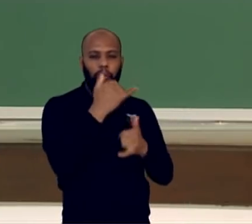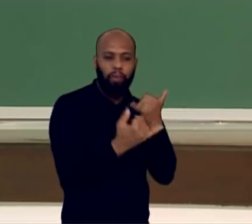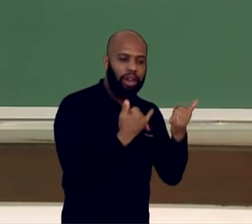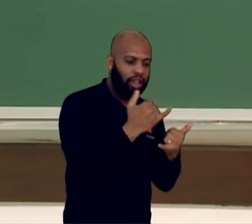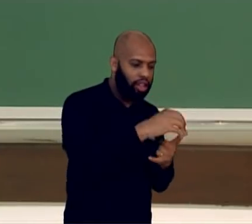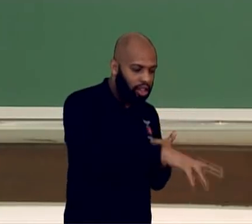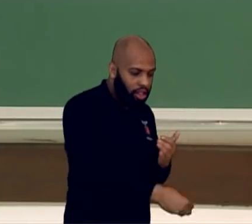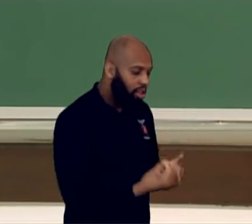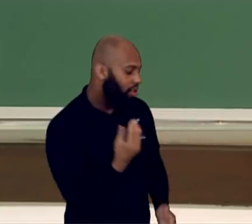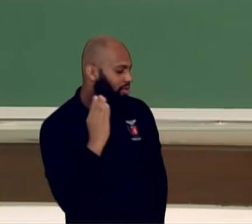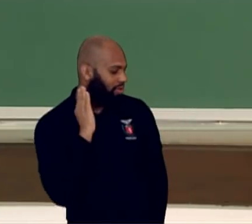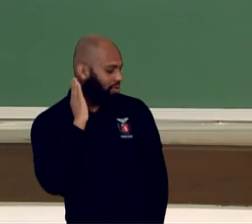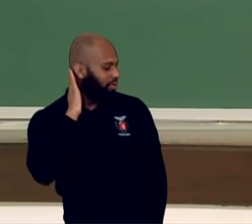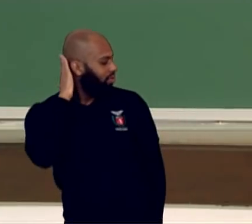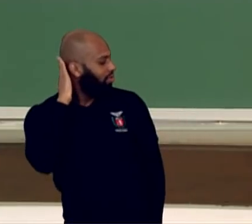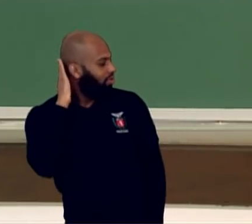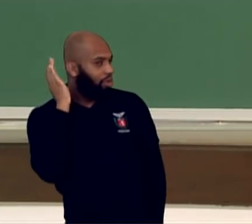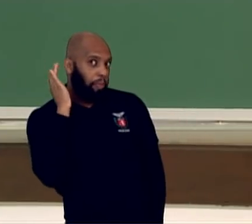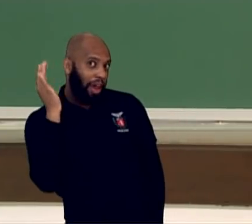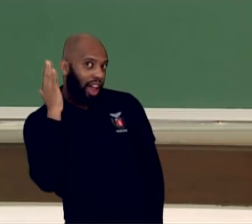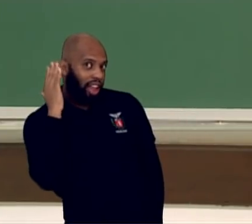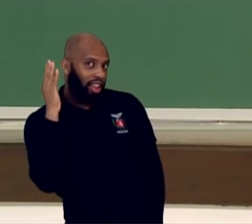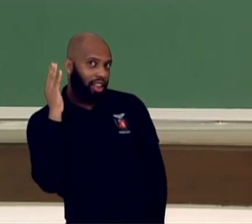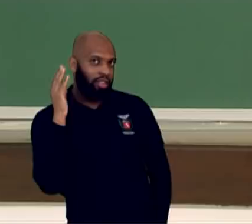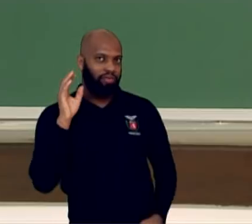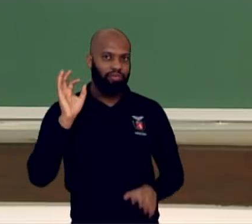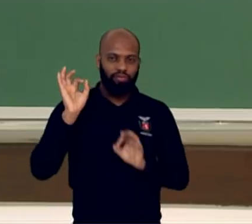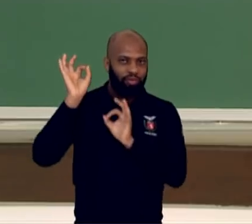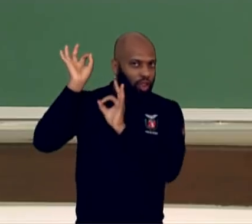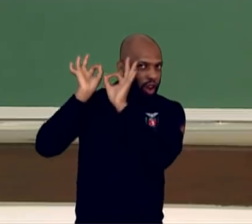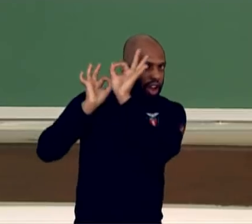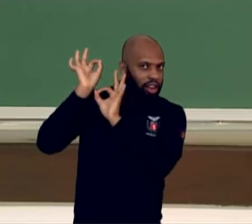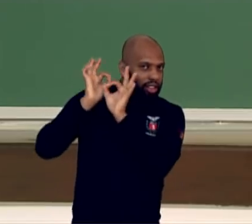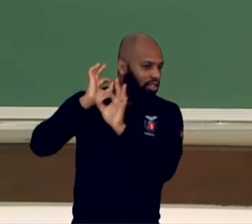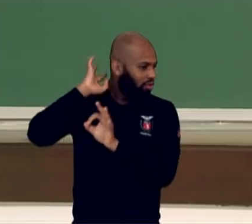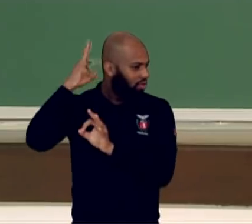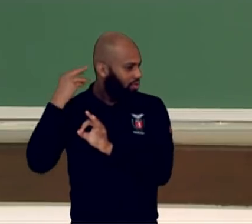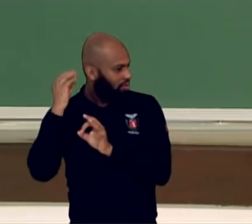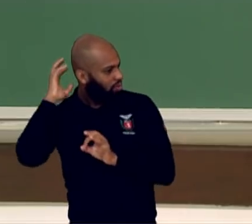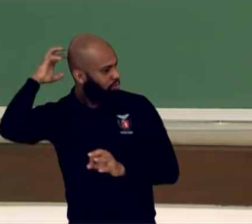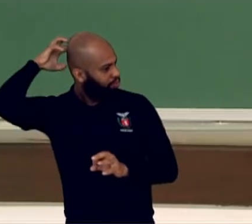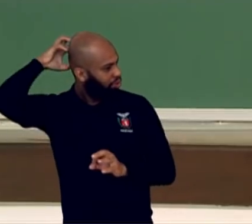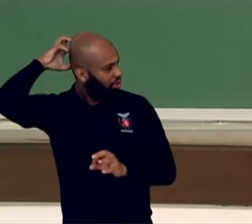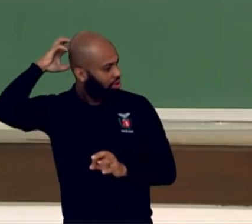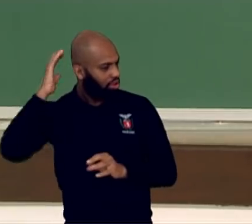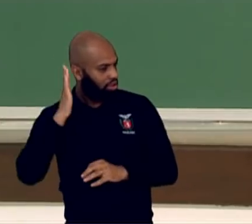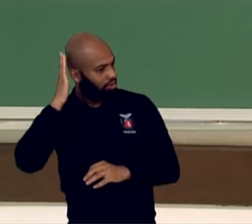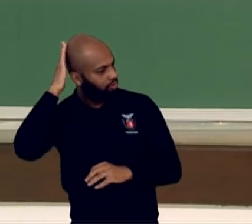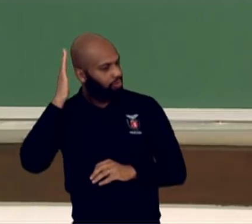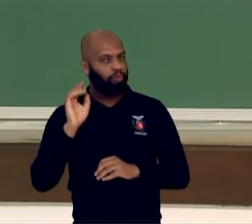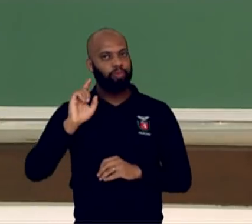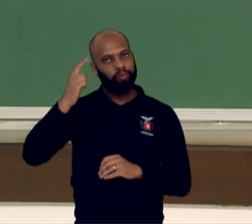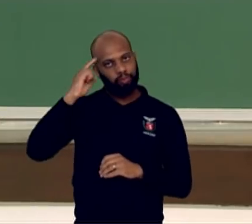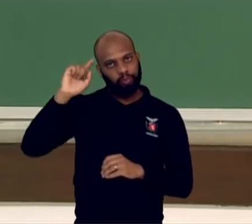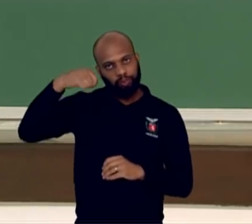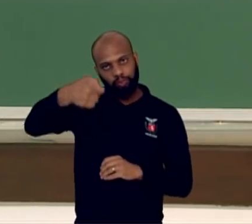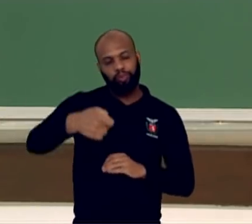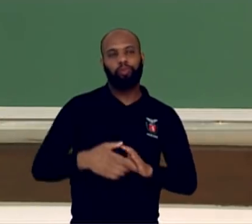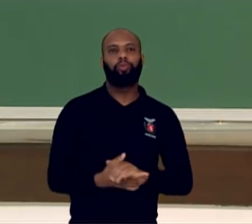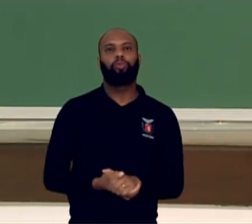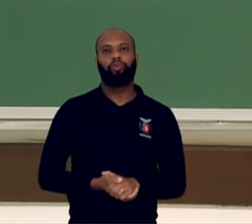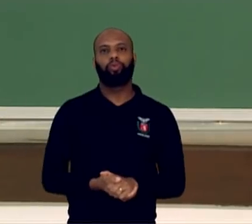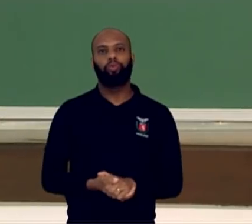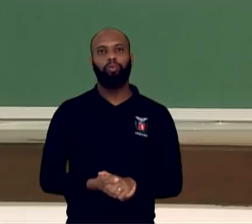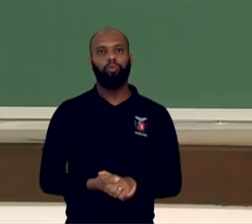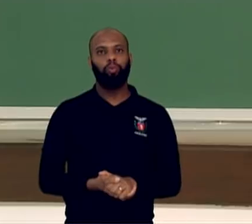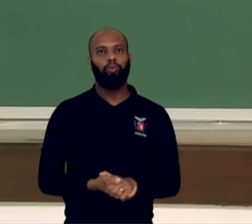brinquedo, um adereço, né? Um prendedor no cabelo, em formato de estrelas? A gente vai pensar sobre isso. Então,